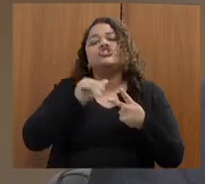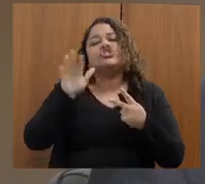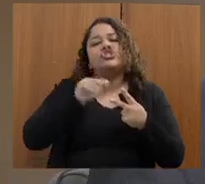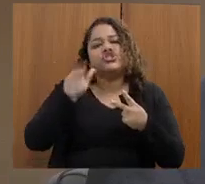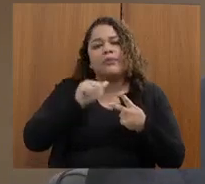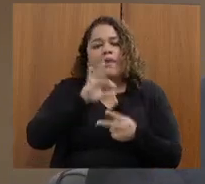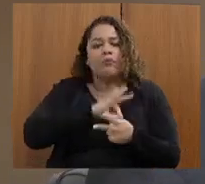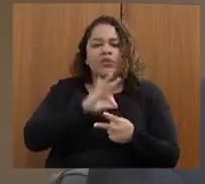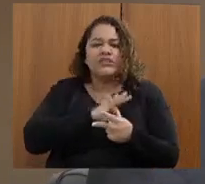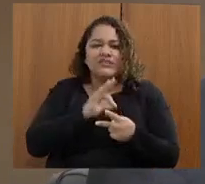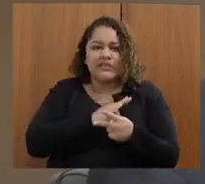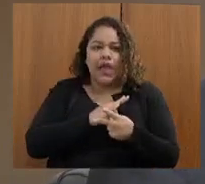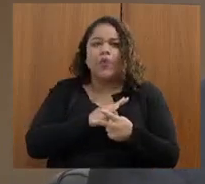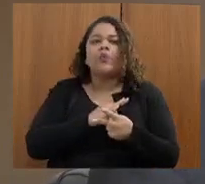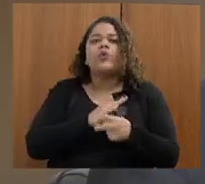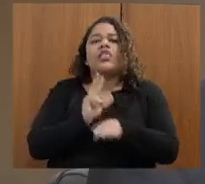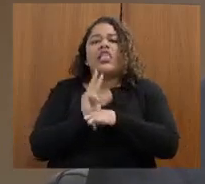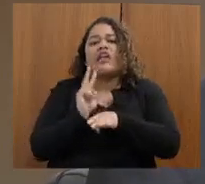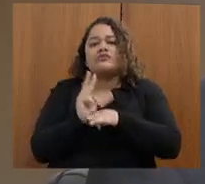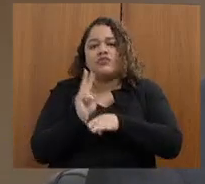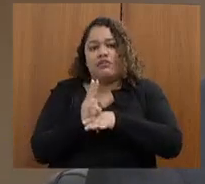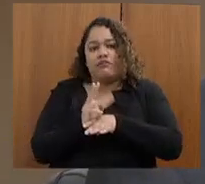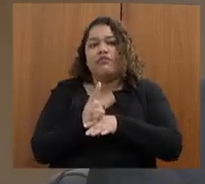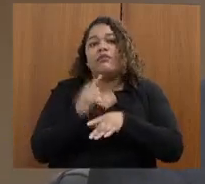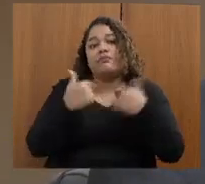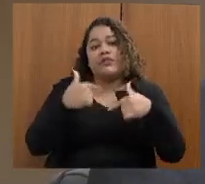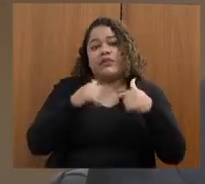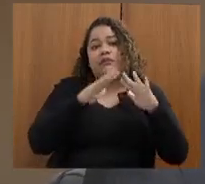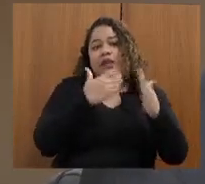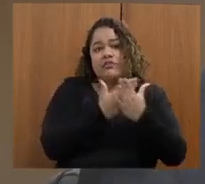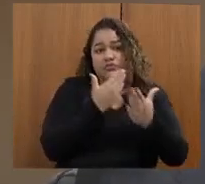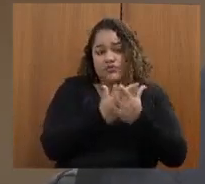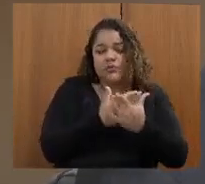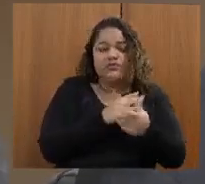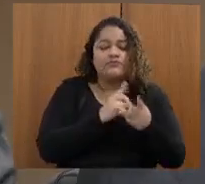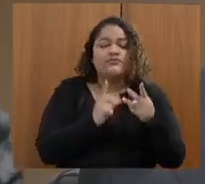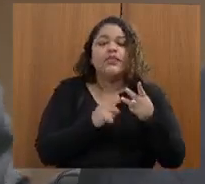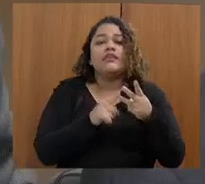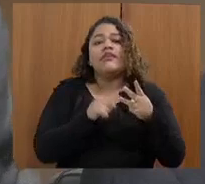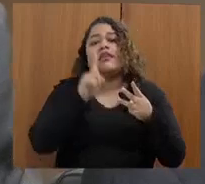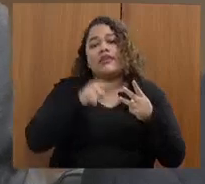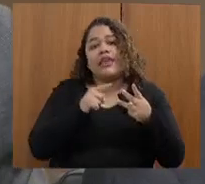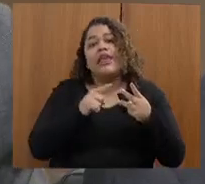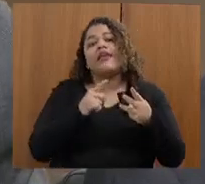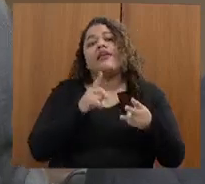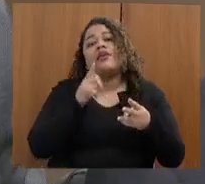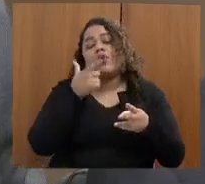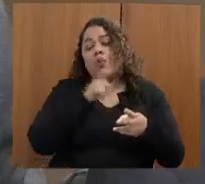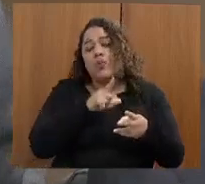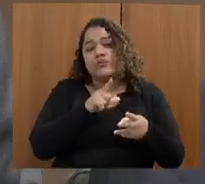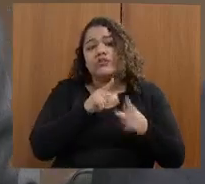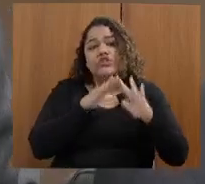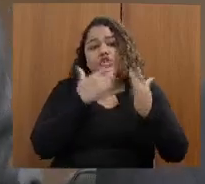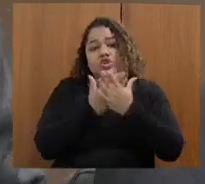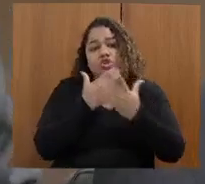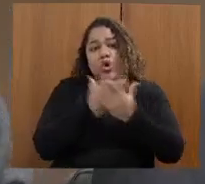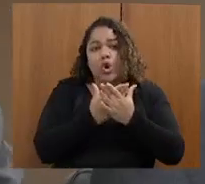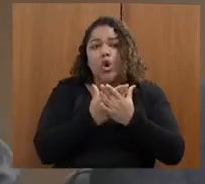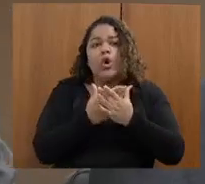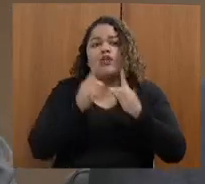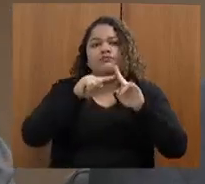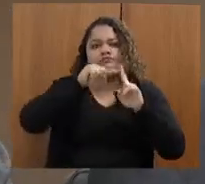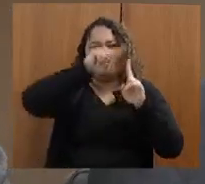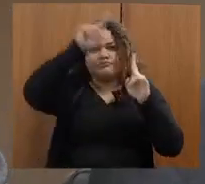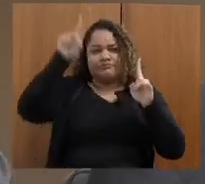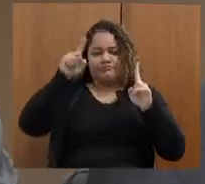um terceiro visando detectores de metais e câmeras de monitoramento nas escolas Todos nós sabemos dos terríveis atentados